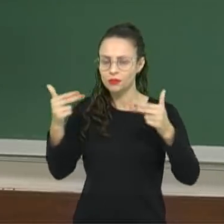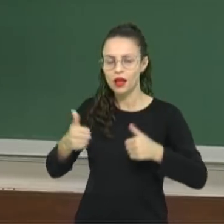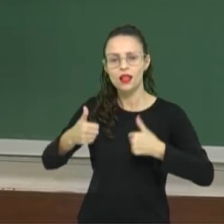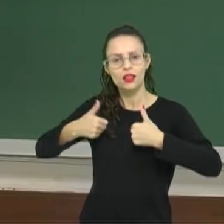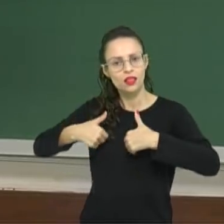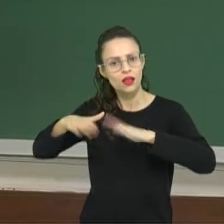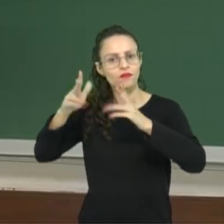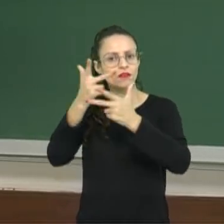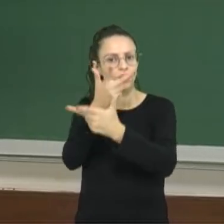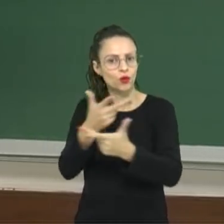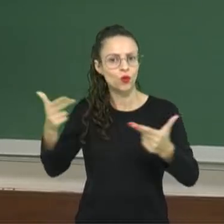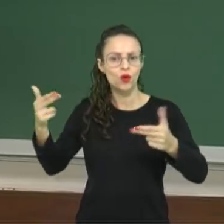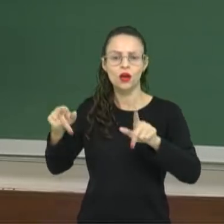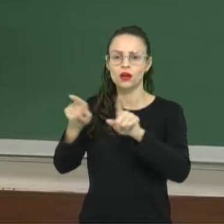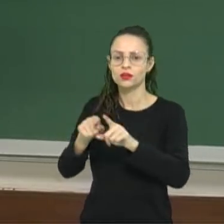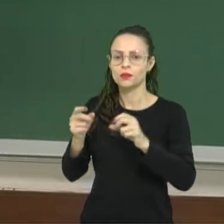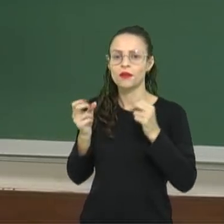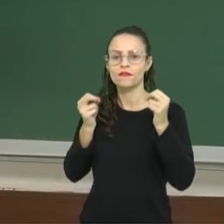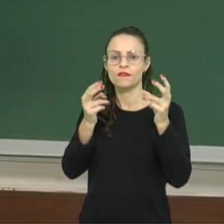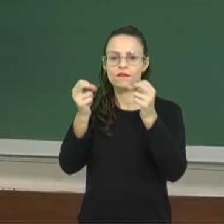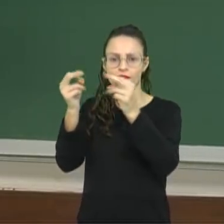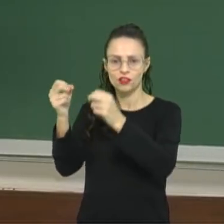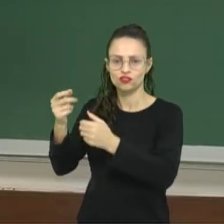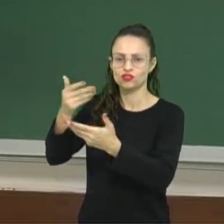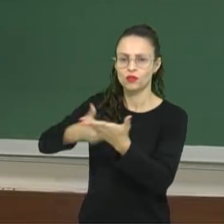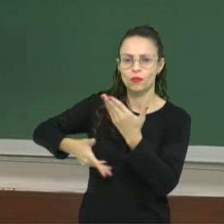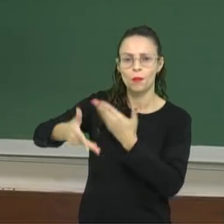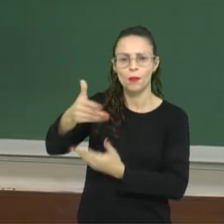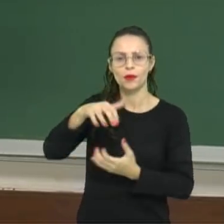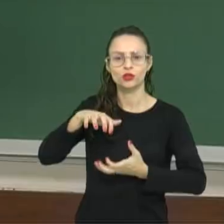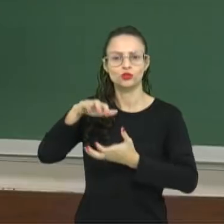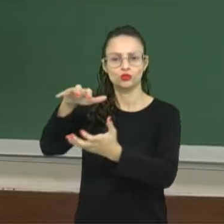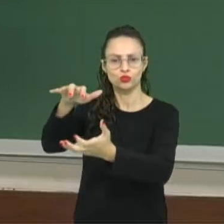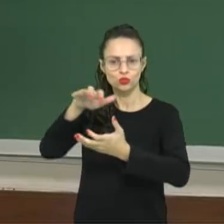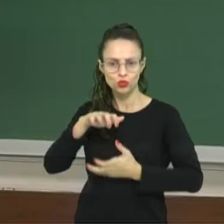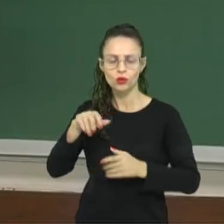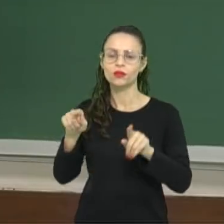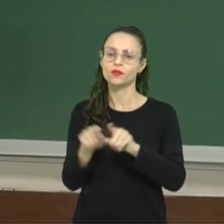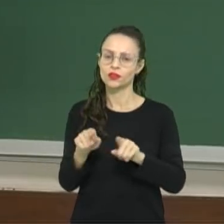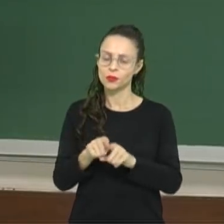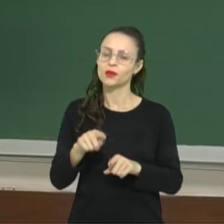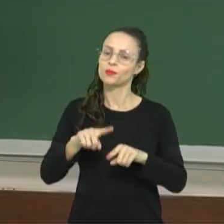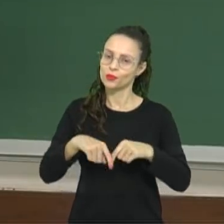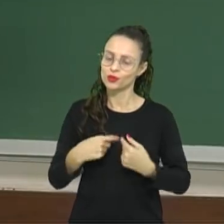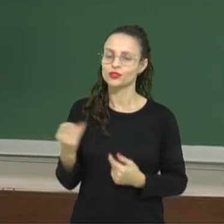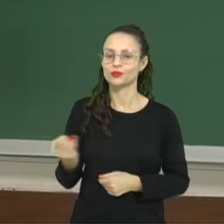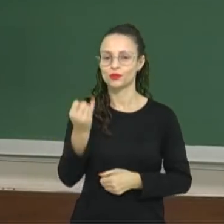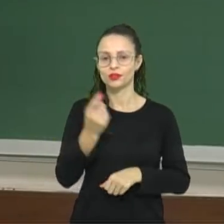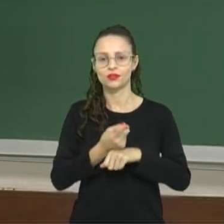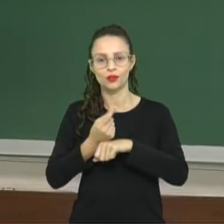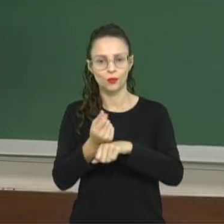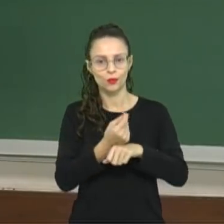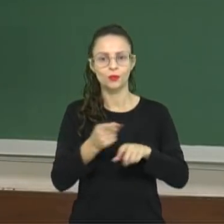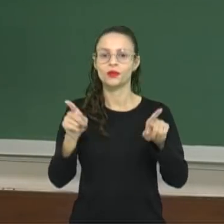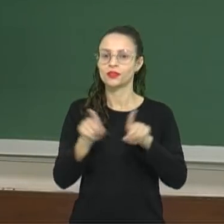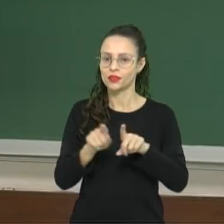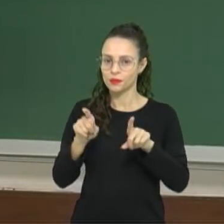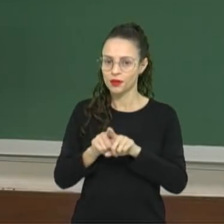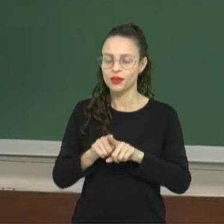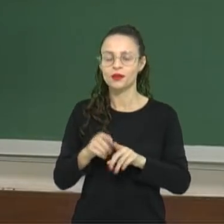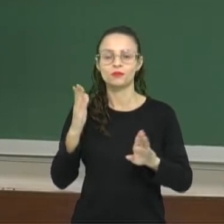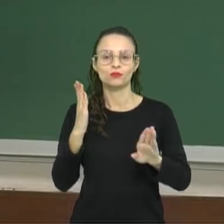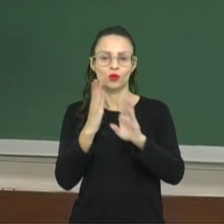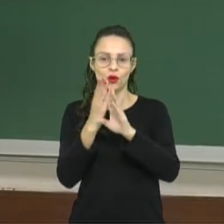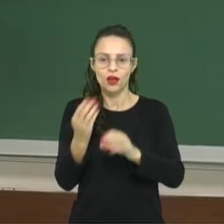coisas ali que depois eram comercializadas ao longo do caminho, certo? Então, daí a importância econômica também dele e para